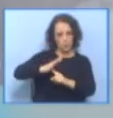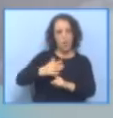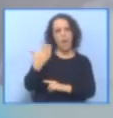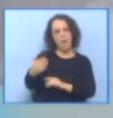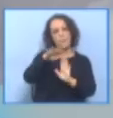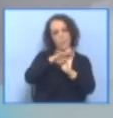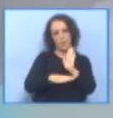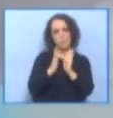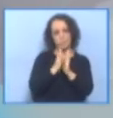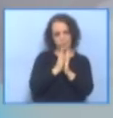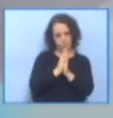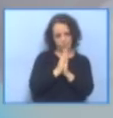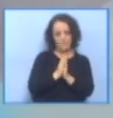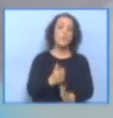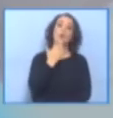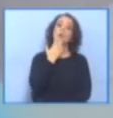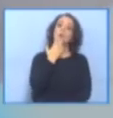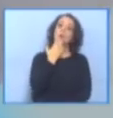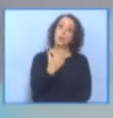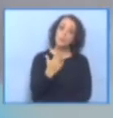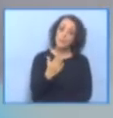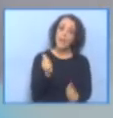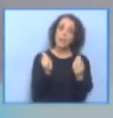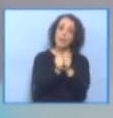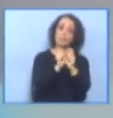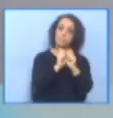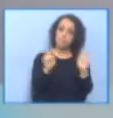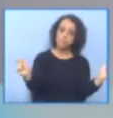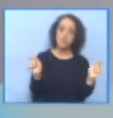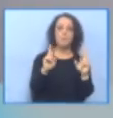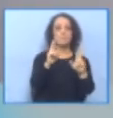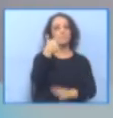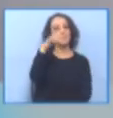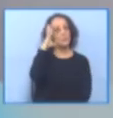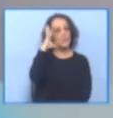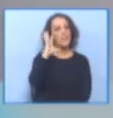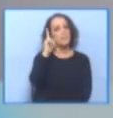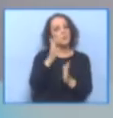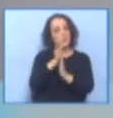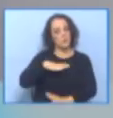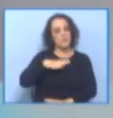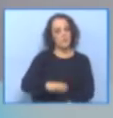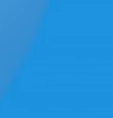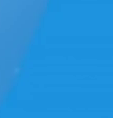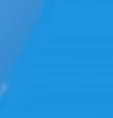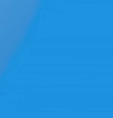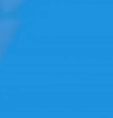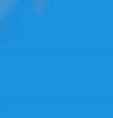do programa Eclésia. Obrigado por ter estado connosco. Tenha então uma muito boa tarde e até amanhã, se Deus quiser.